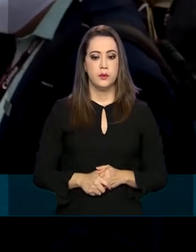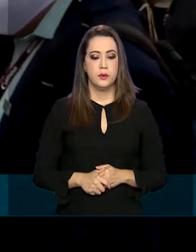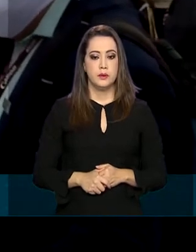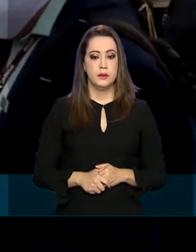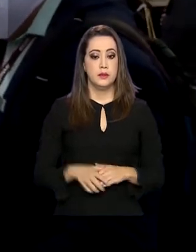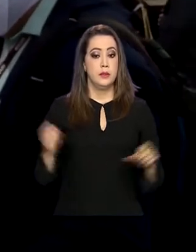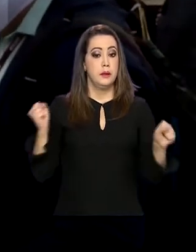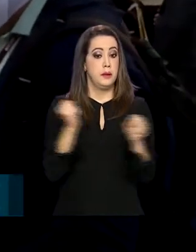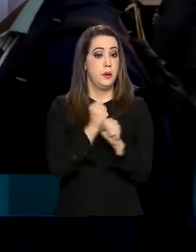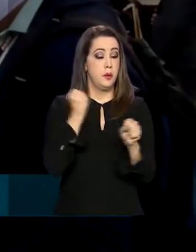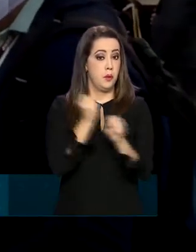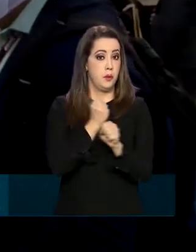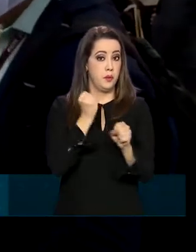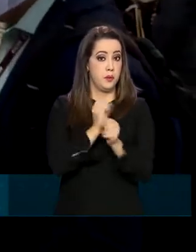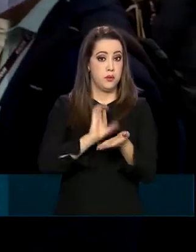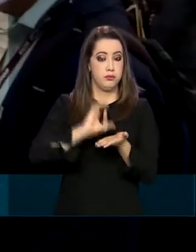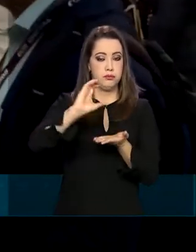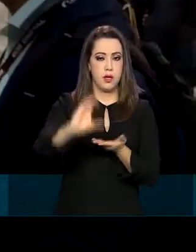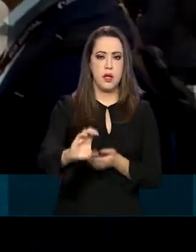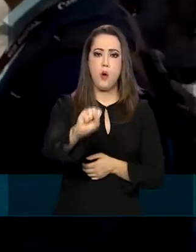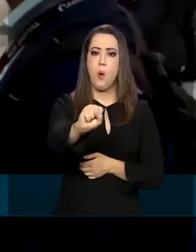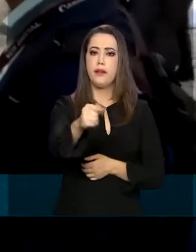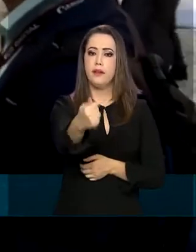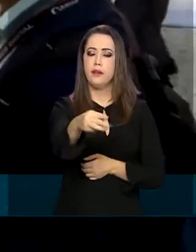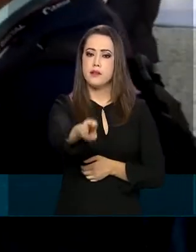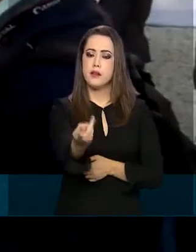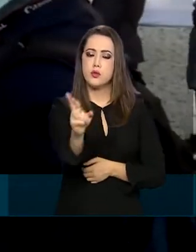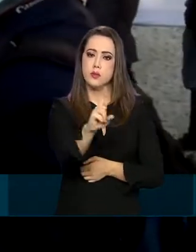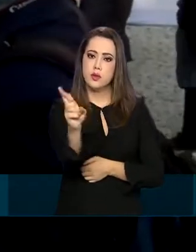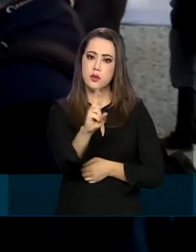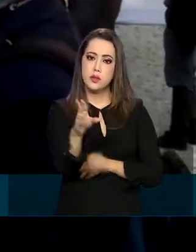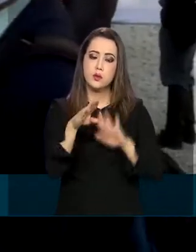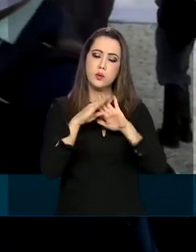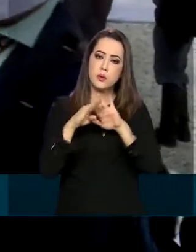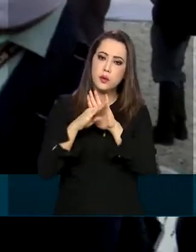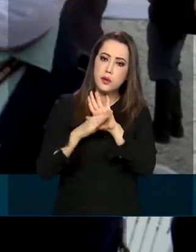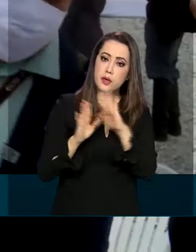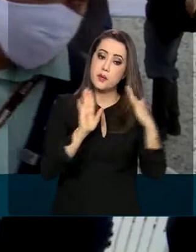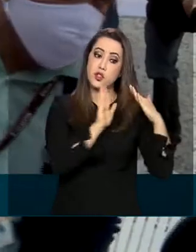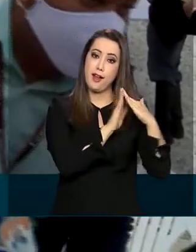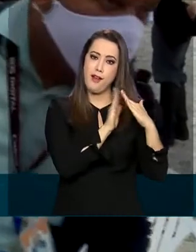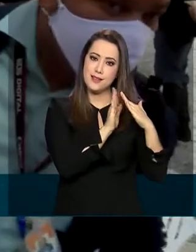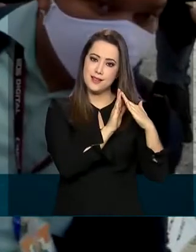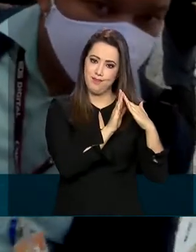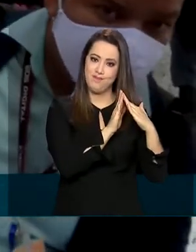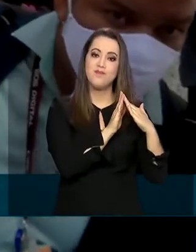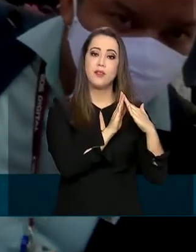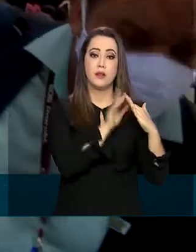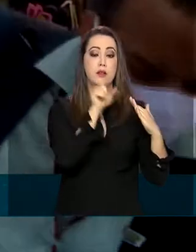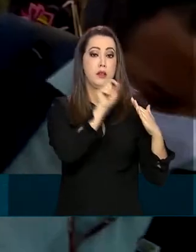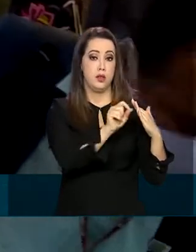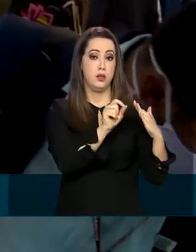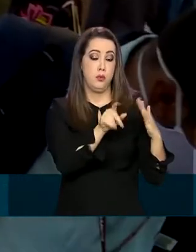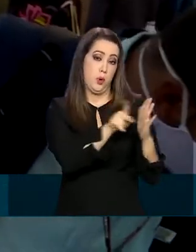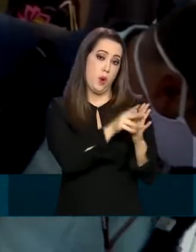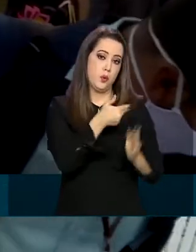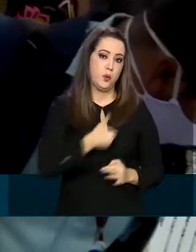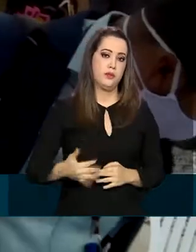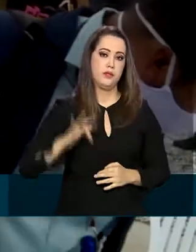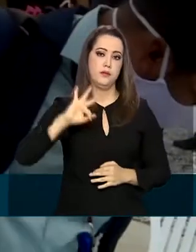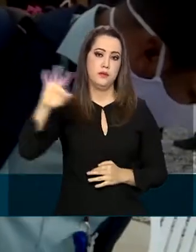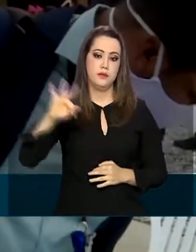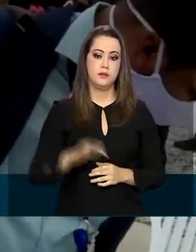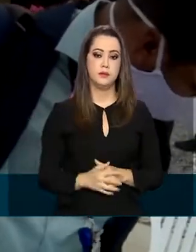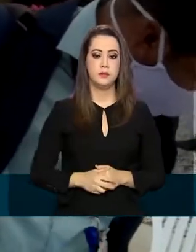A obra contou com investimento de 87 milhões de reais do Programa de Habitação Popular do Governo Federal. Esse pessoal vai sair daqui,